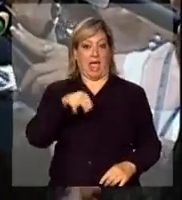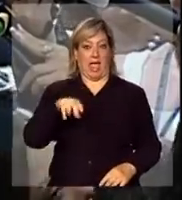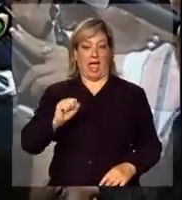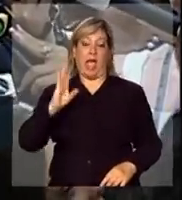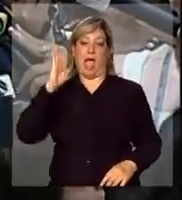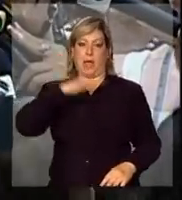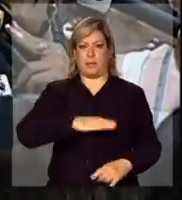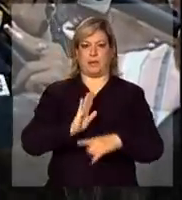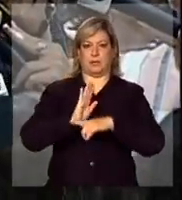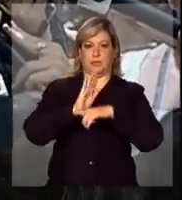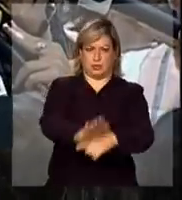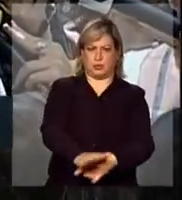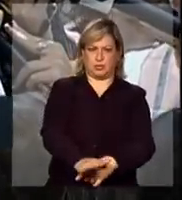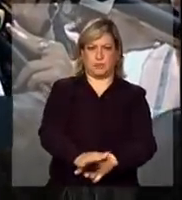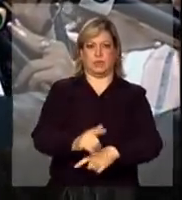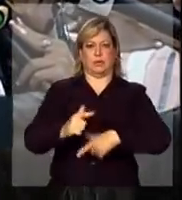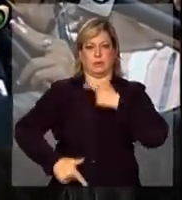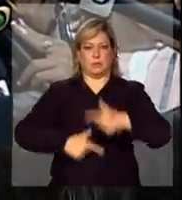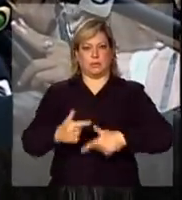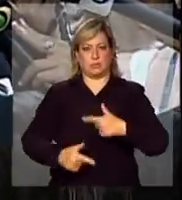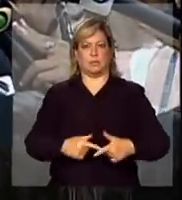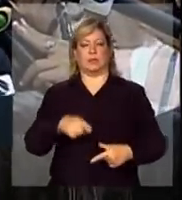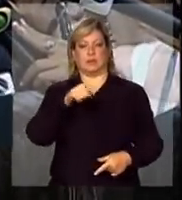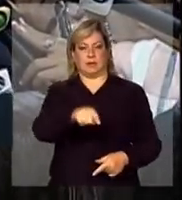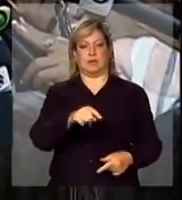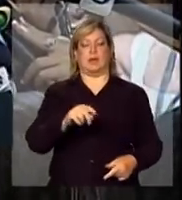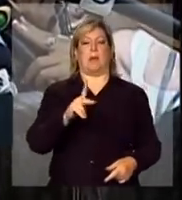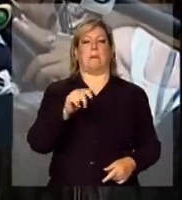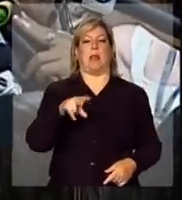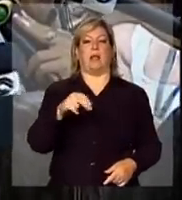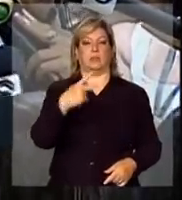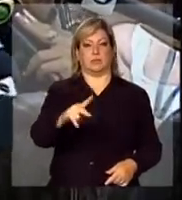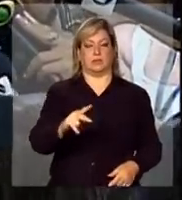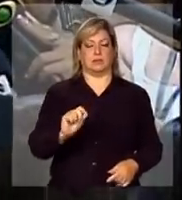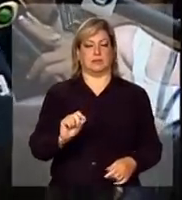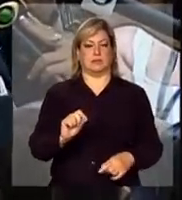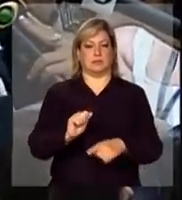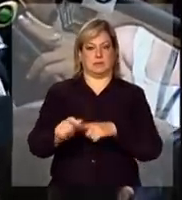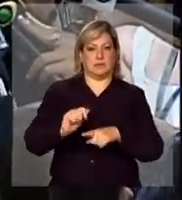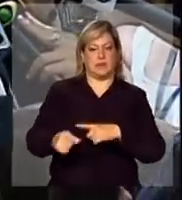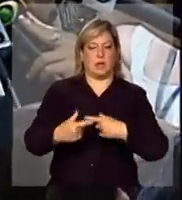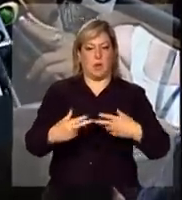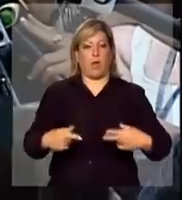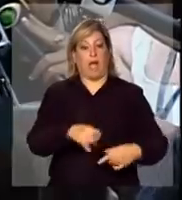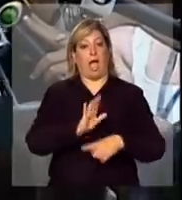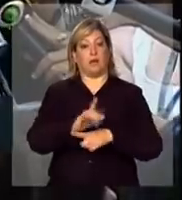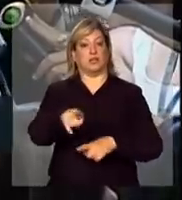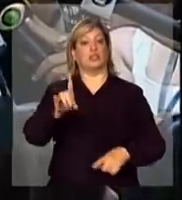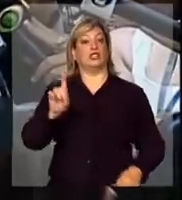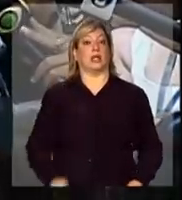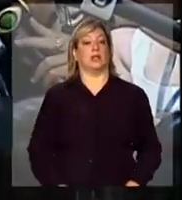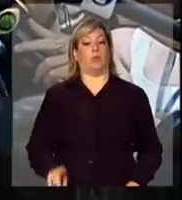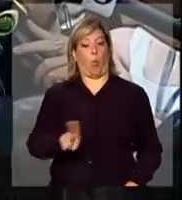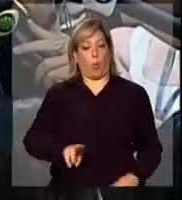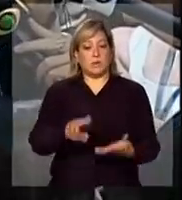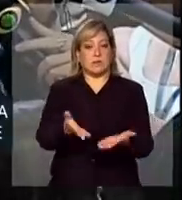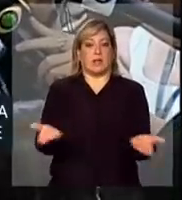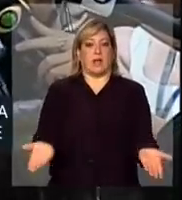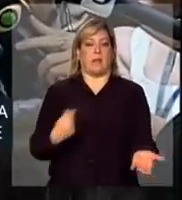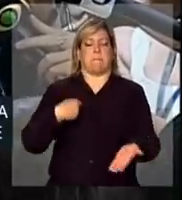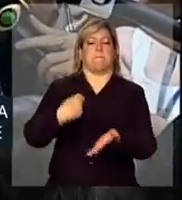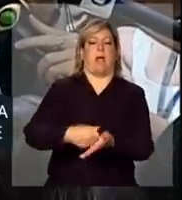da ANS entrar em ação junto à operadora de plano de saúde, com isso garantir a defesa do usuário, como também